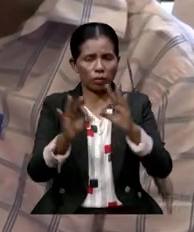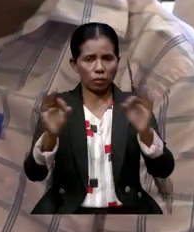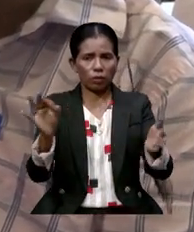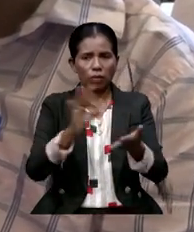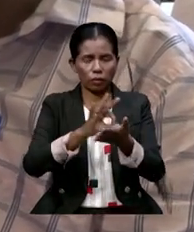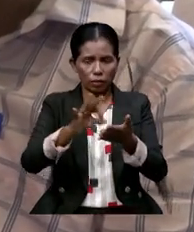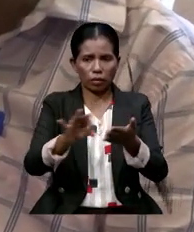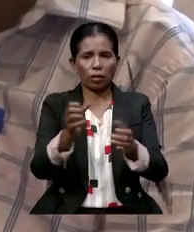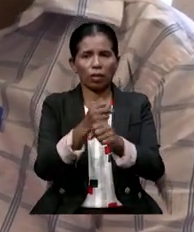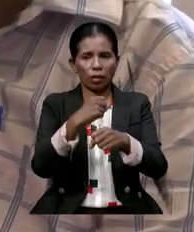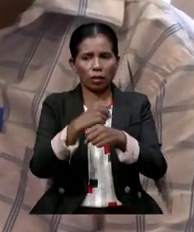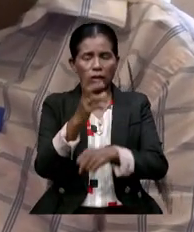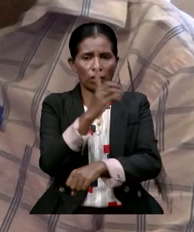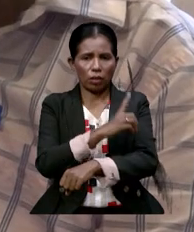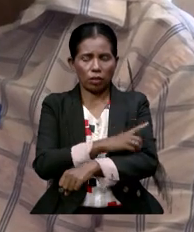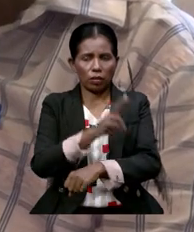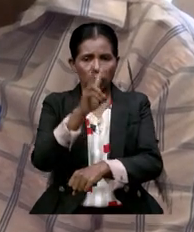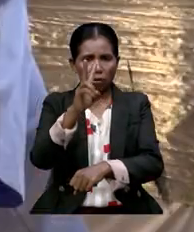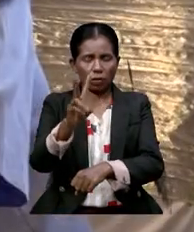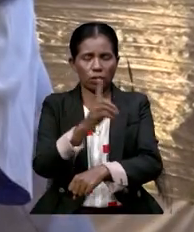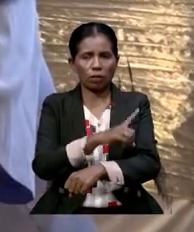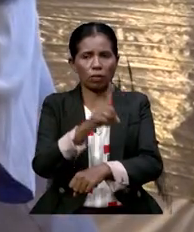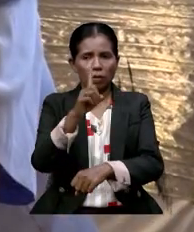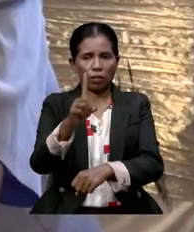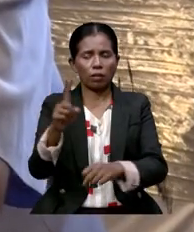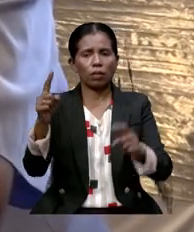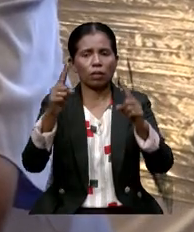ne behalau durante loron rua. Ha husi loron ida to